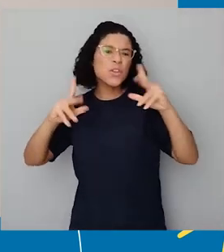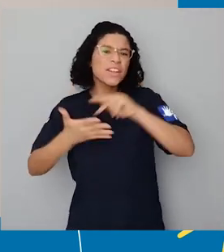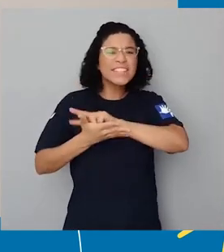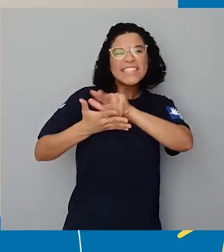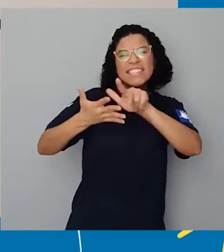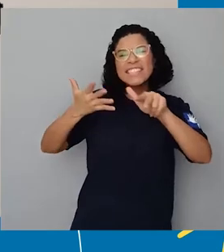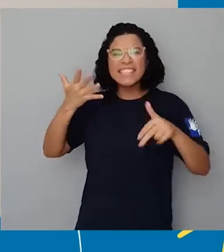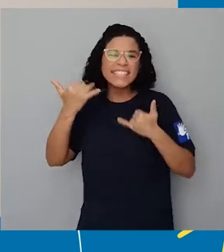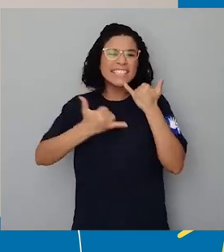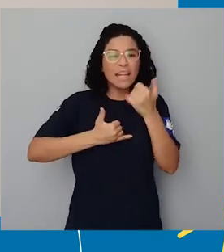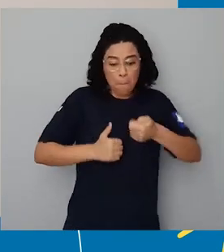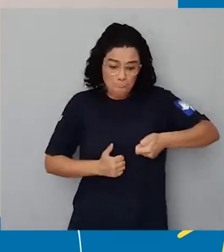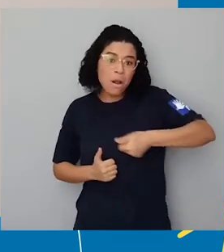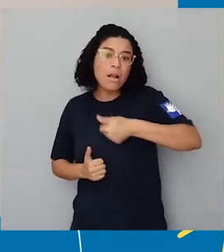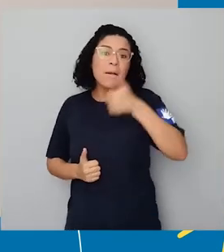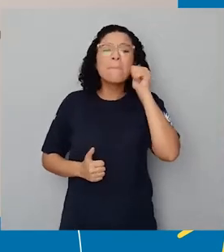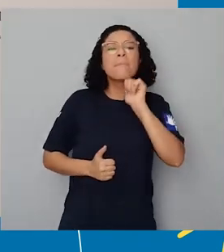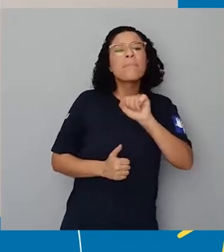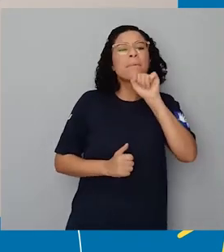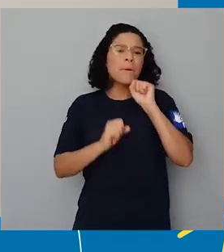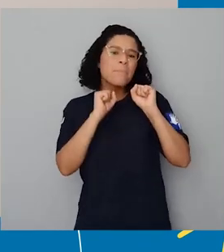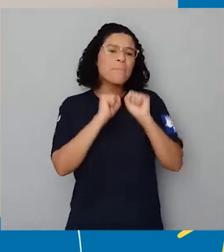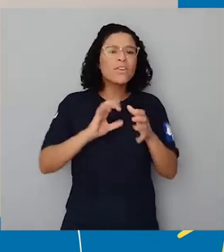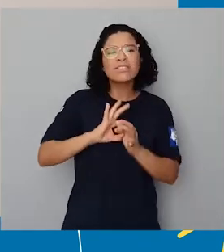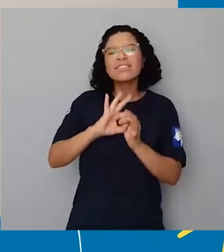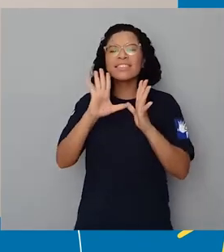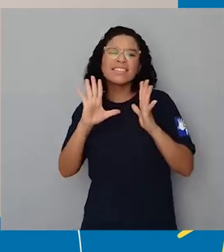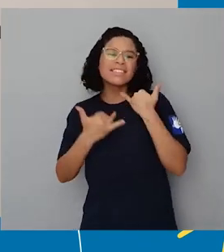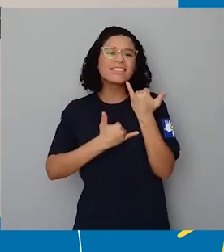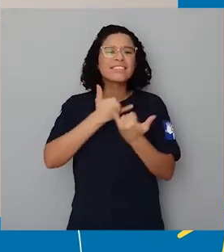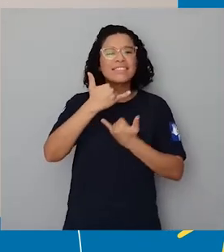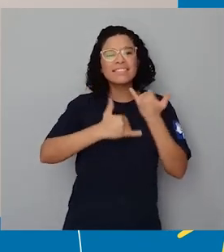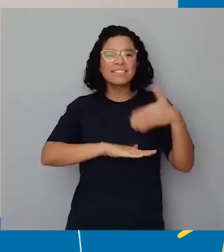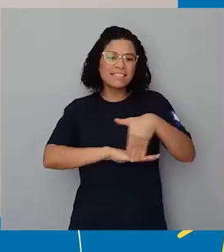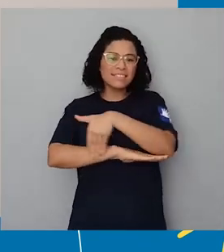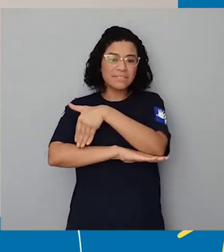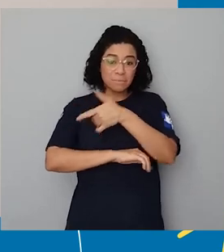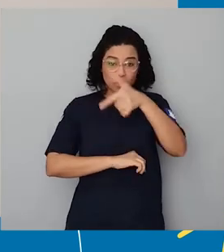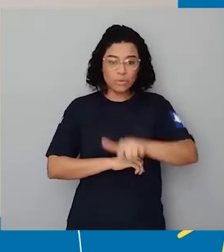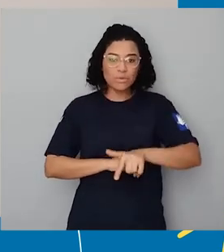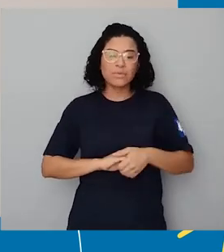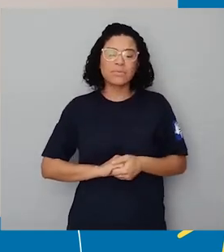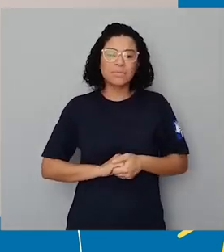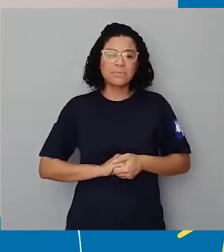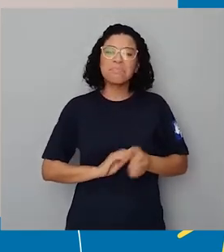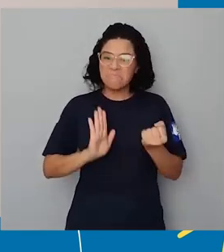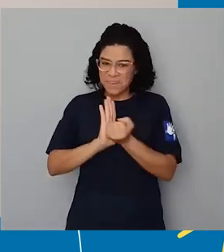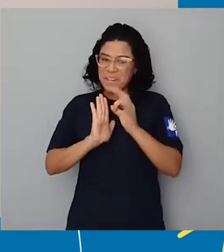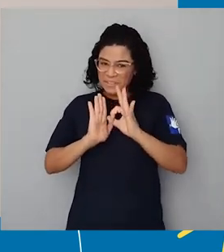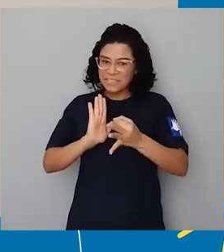grude, bolinha de gude. Mamãe, eu posso ir brincar na rua. Vamos mais uma vez, pra